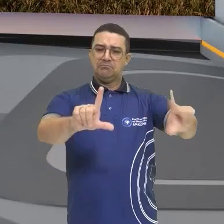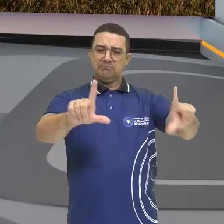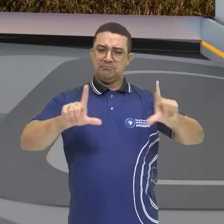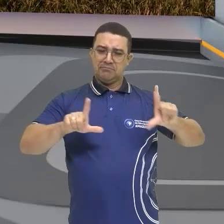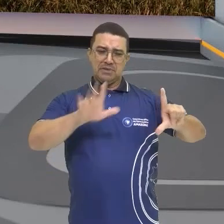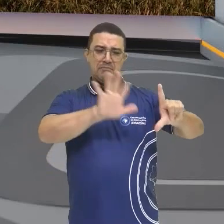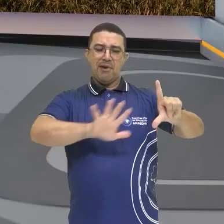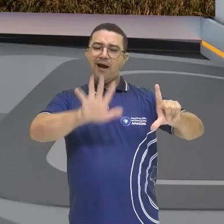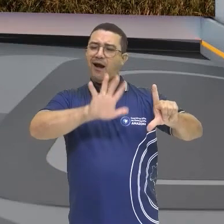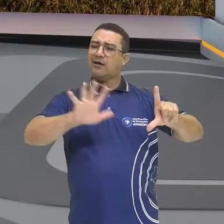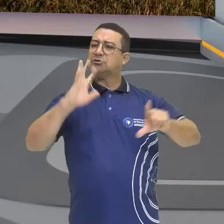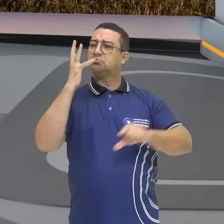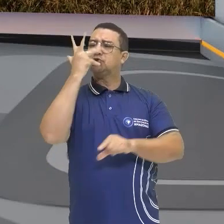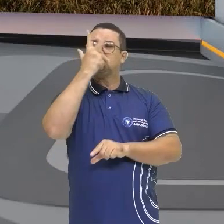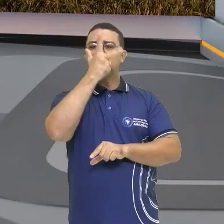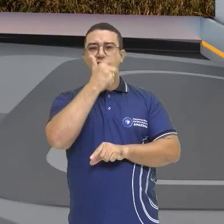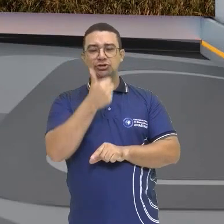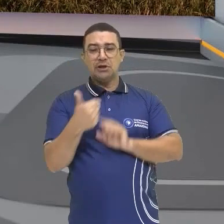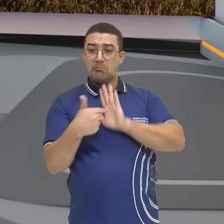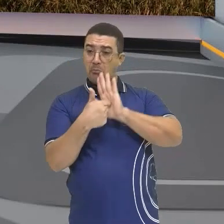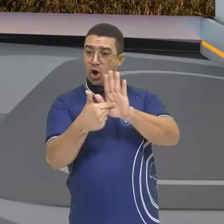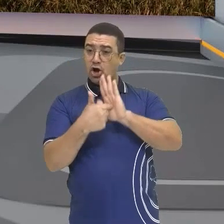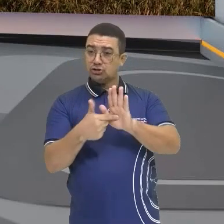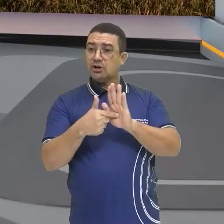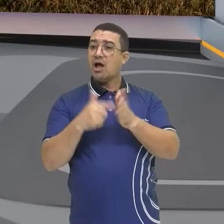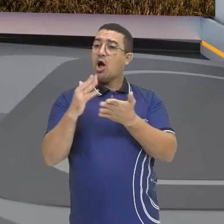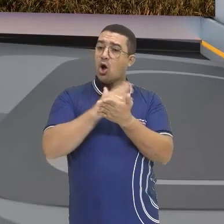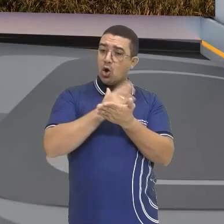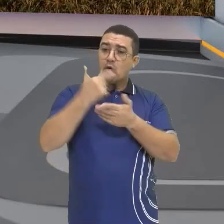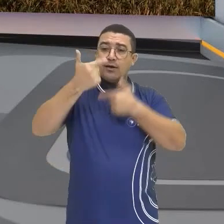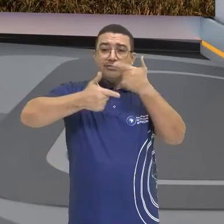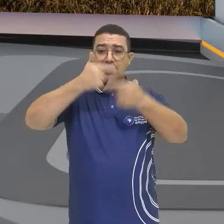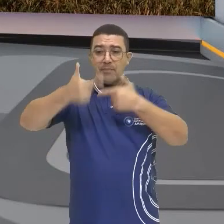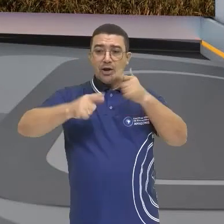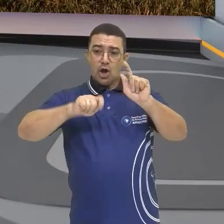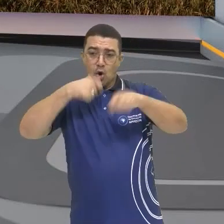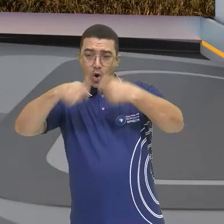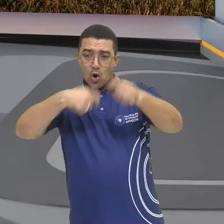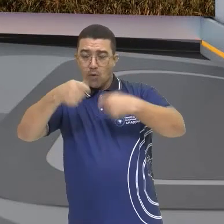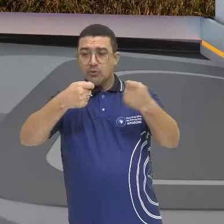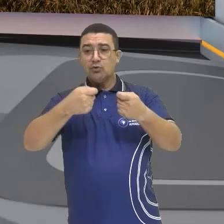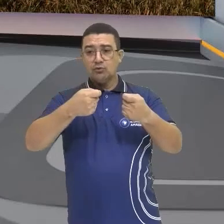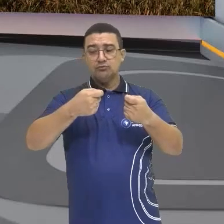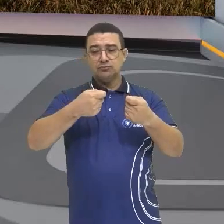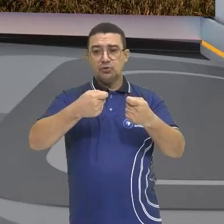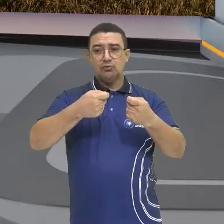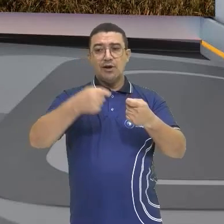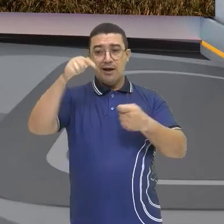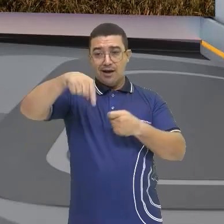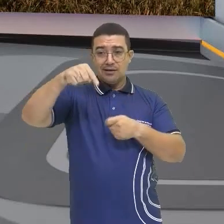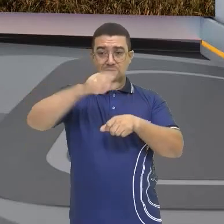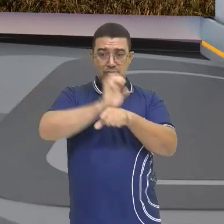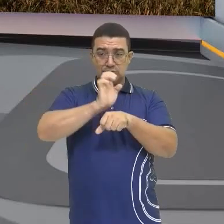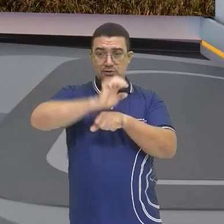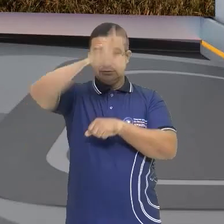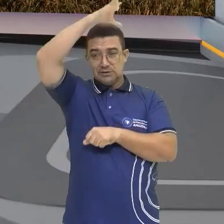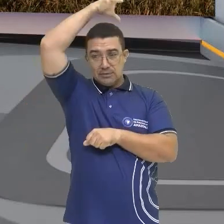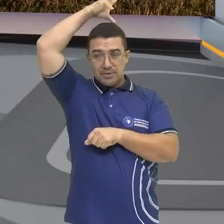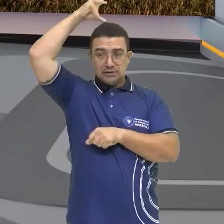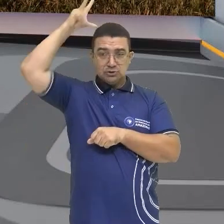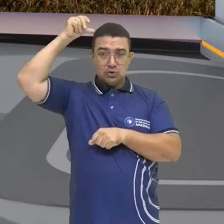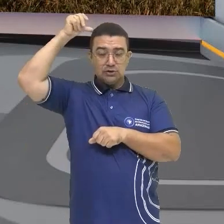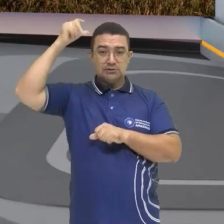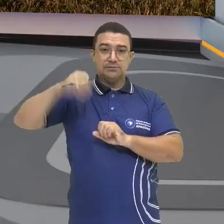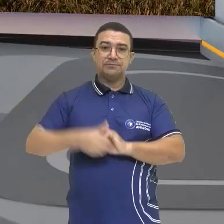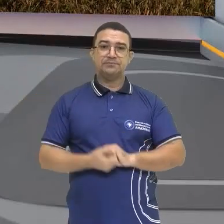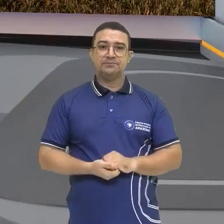bonitas que ilustram um pouco das atividades econômicas desenvolvidas aqui no estado do Amazonas. Eu tenho uma imagem aqui